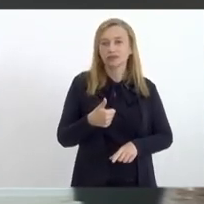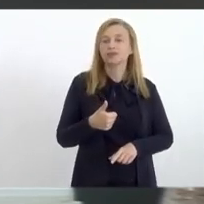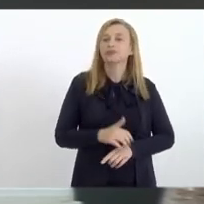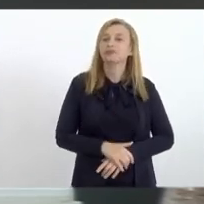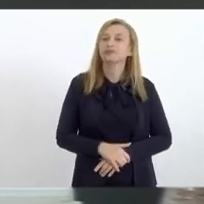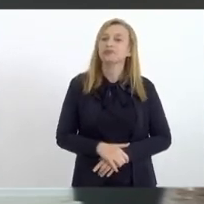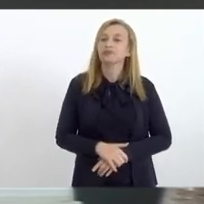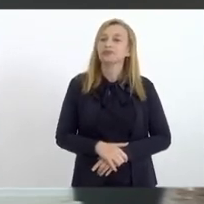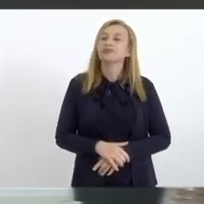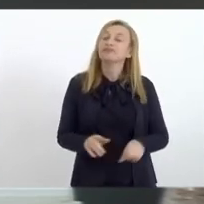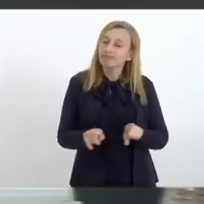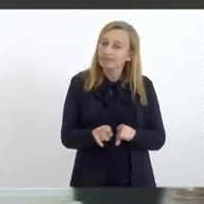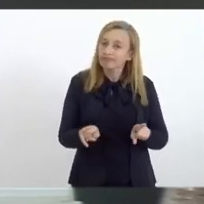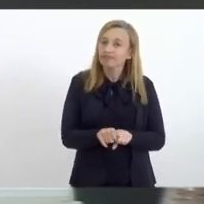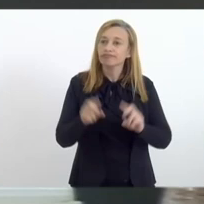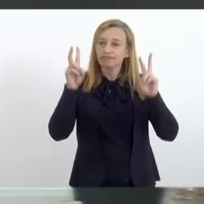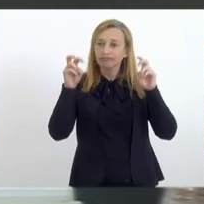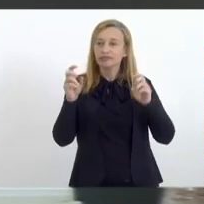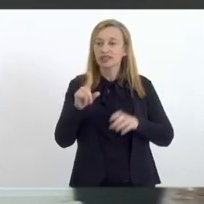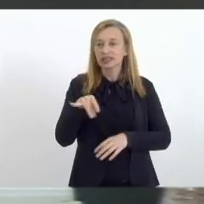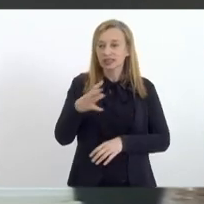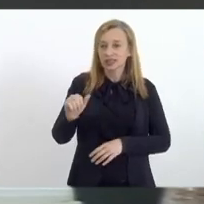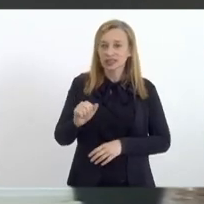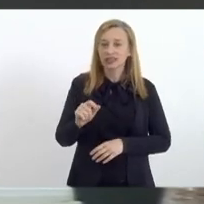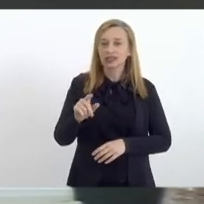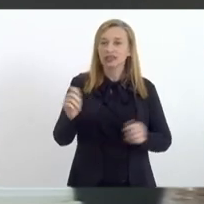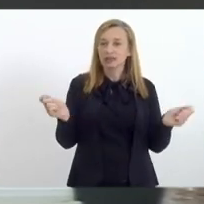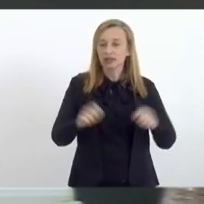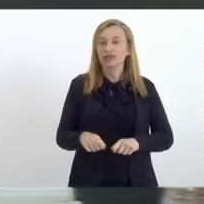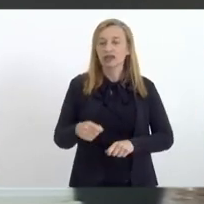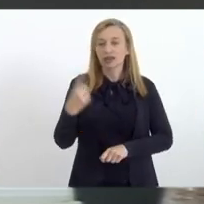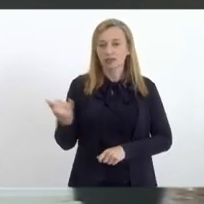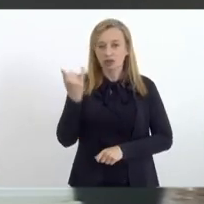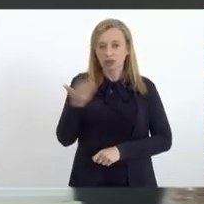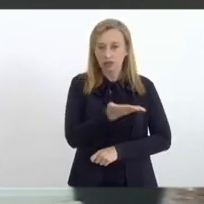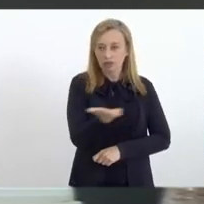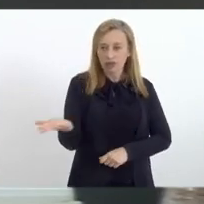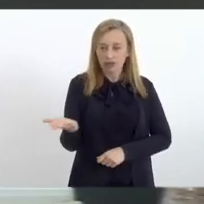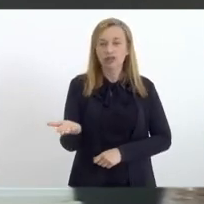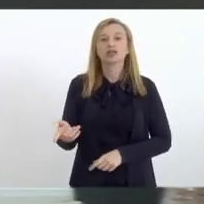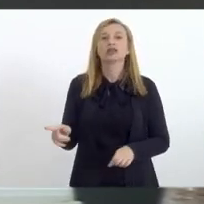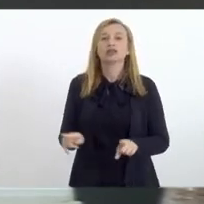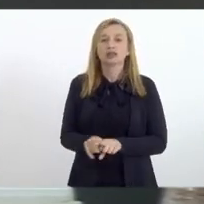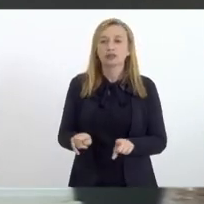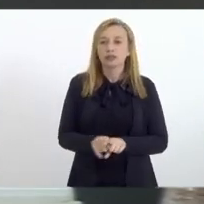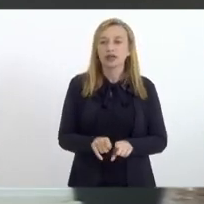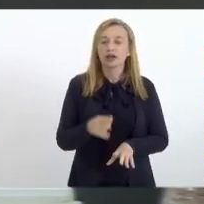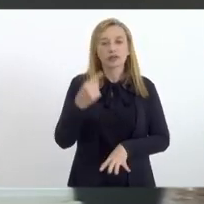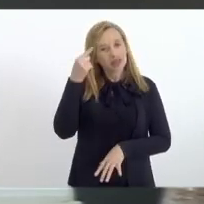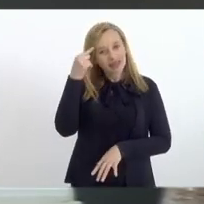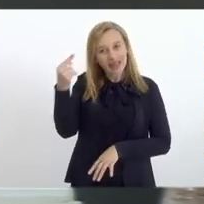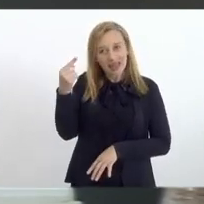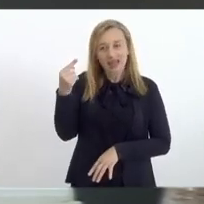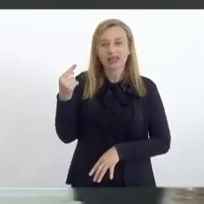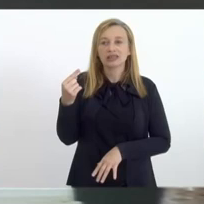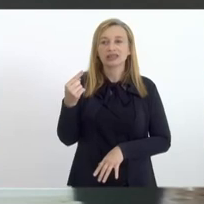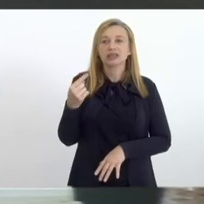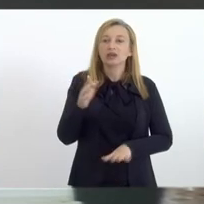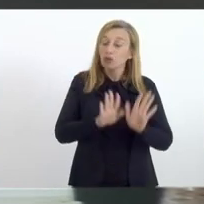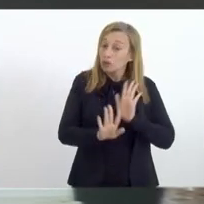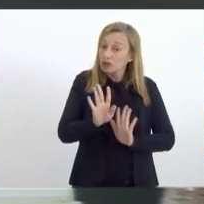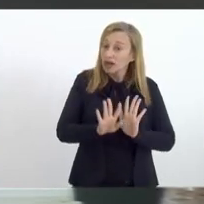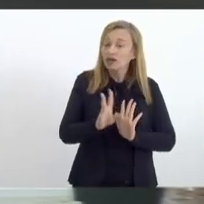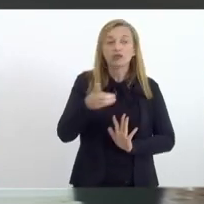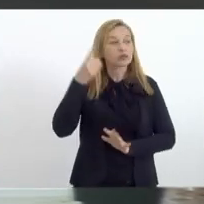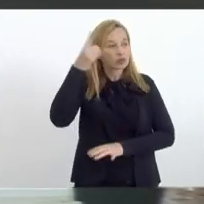descentralização, mas também a questão da licença capacitação, que é tão importante para vocês. Então, fica também minha ideia de tomar cuidado, como